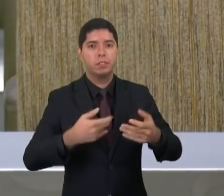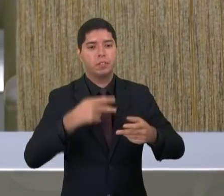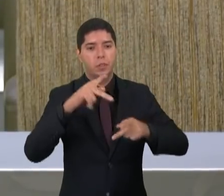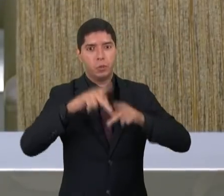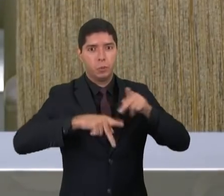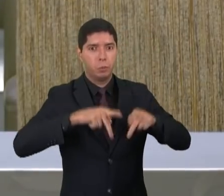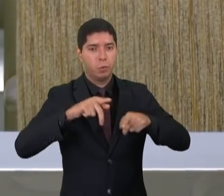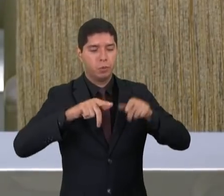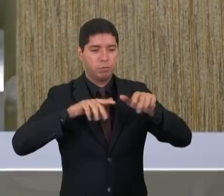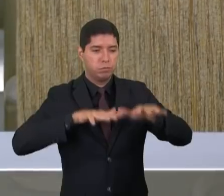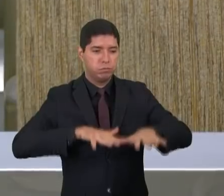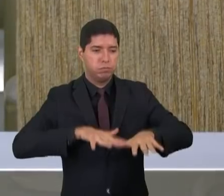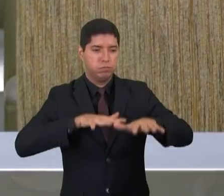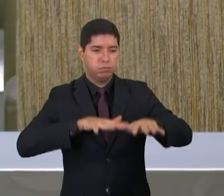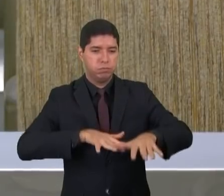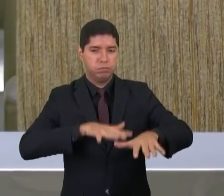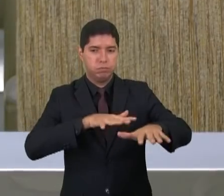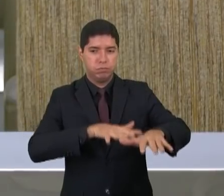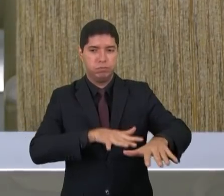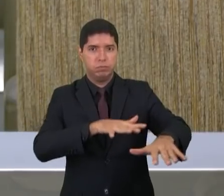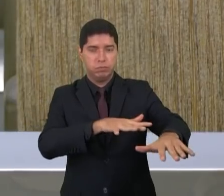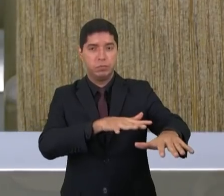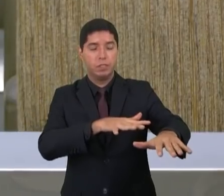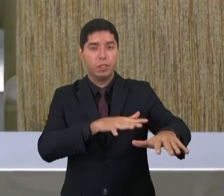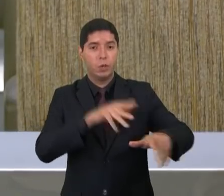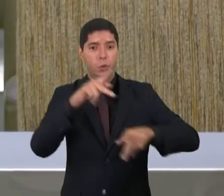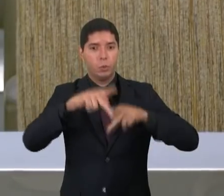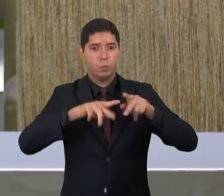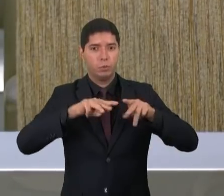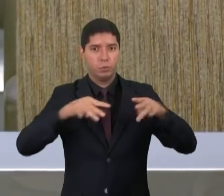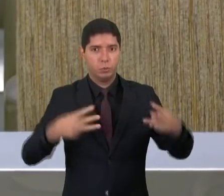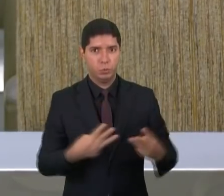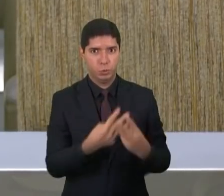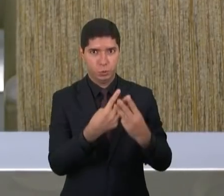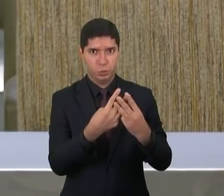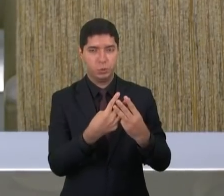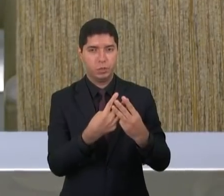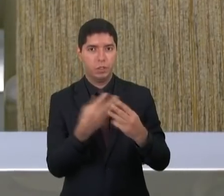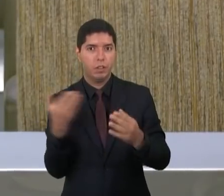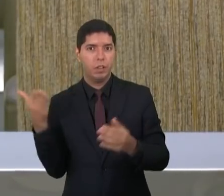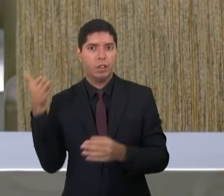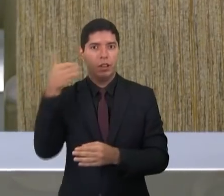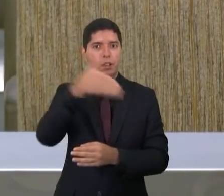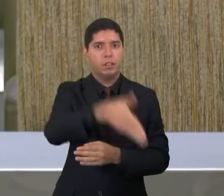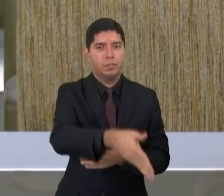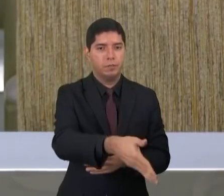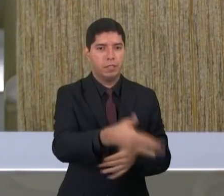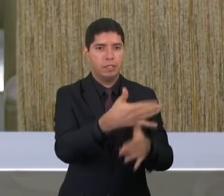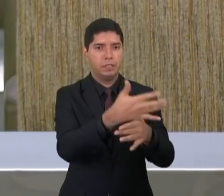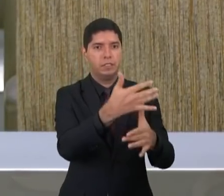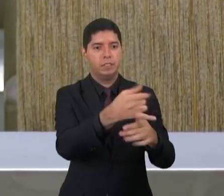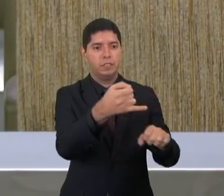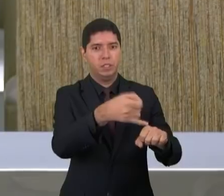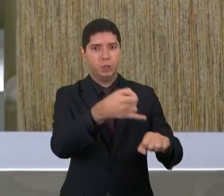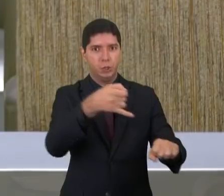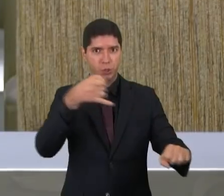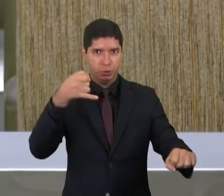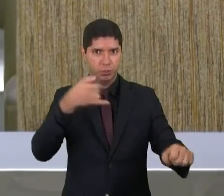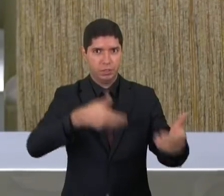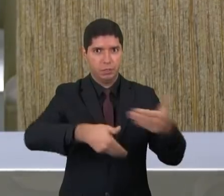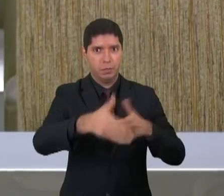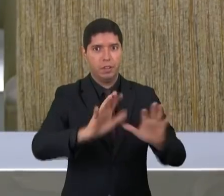à Romaria que era feita pelos judeus quando iam até Jerusalém para as